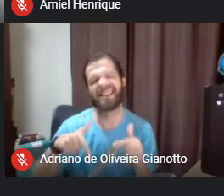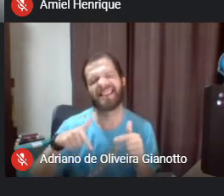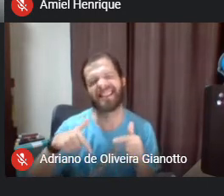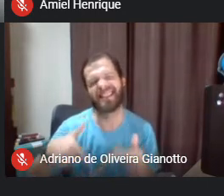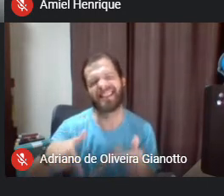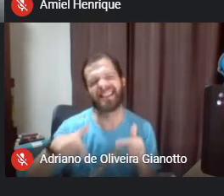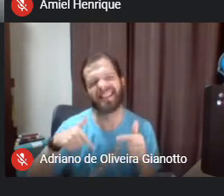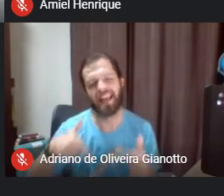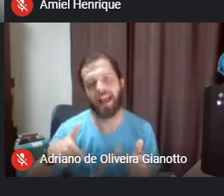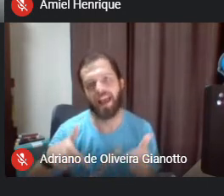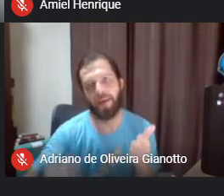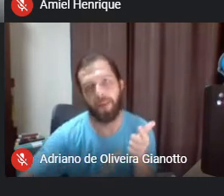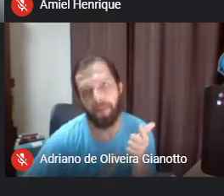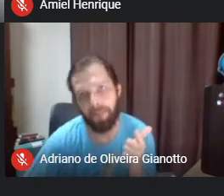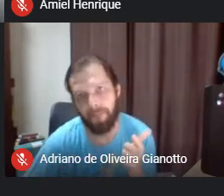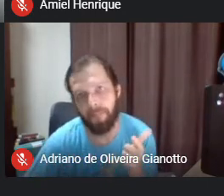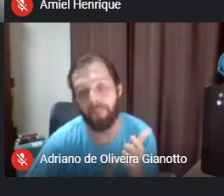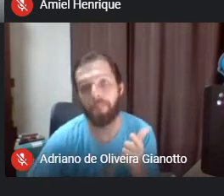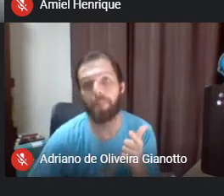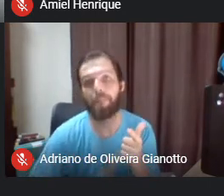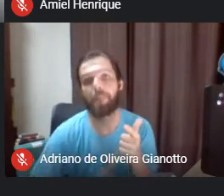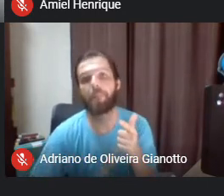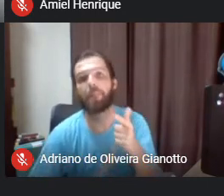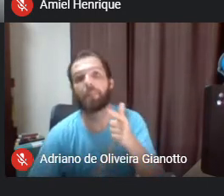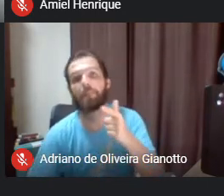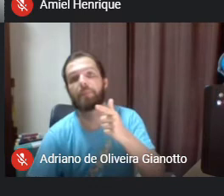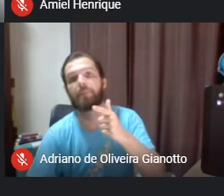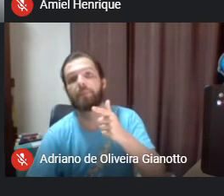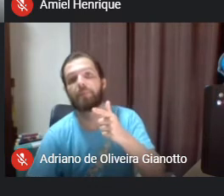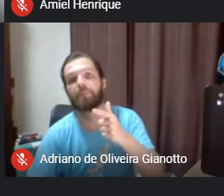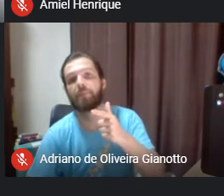e ele começou... Perdão, eu estou falando a data errada,